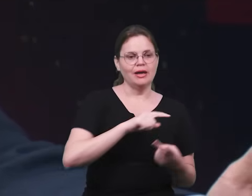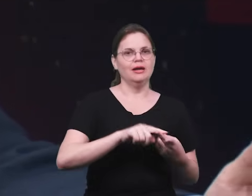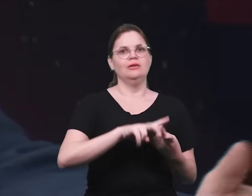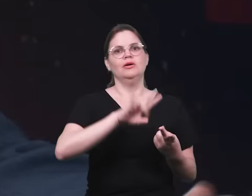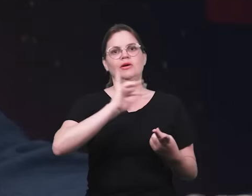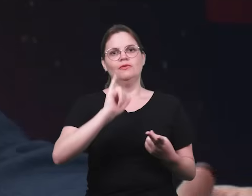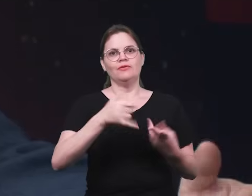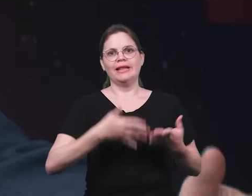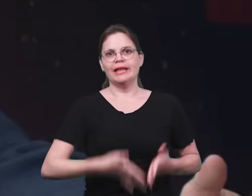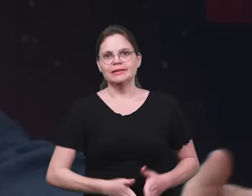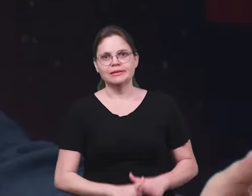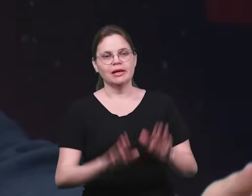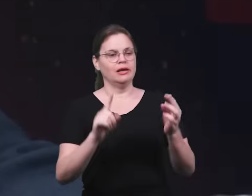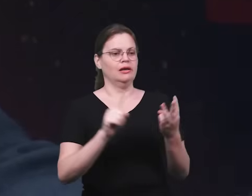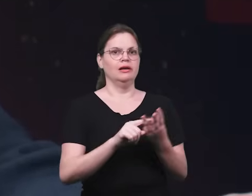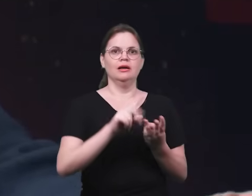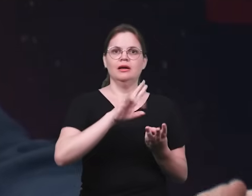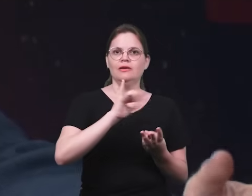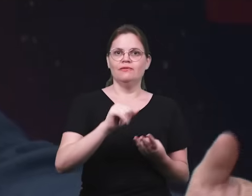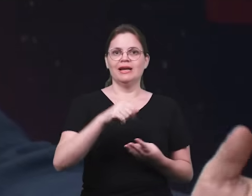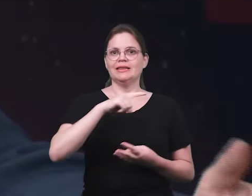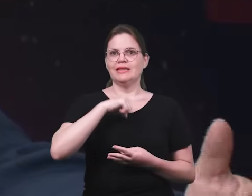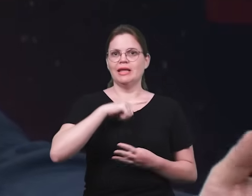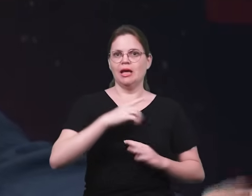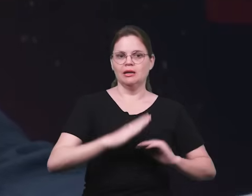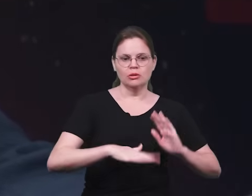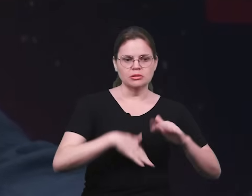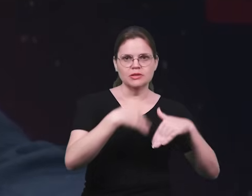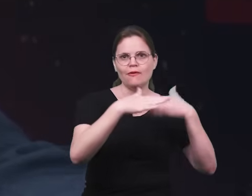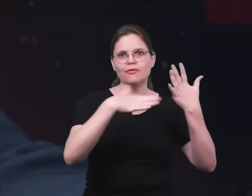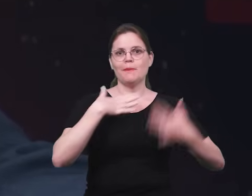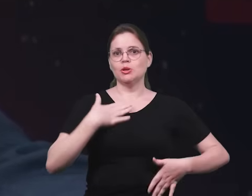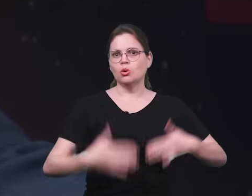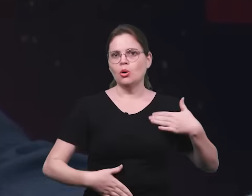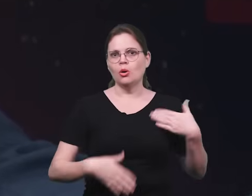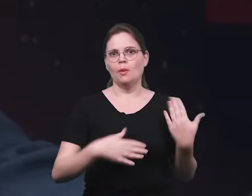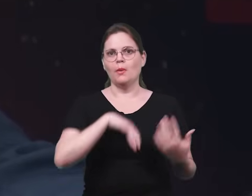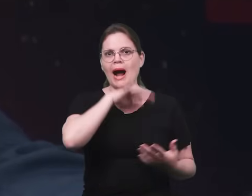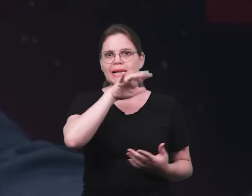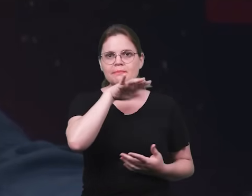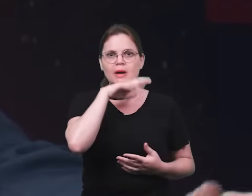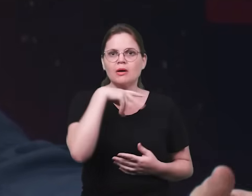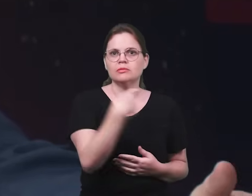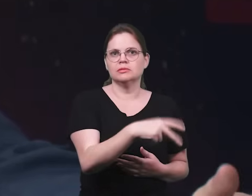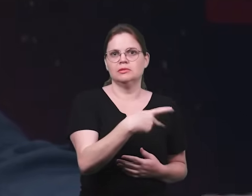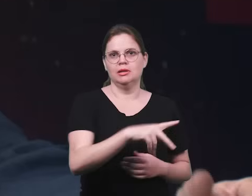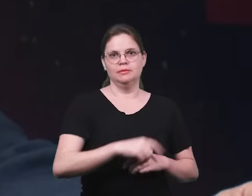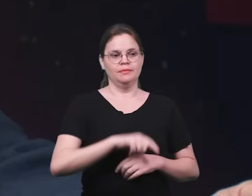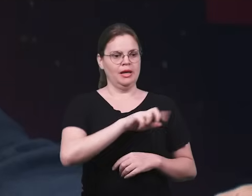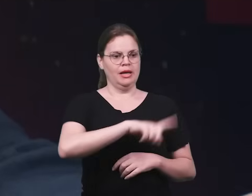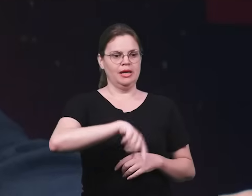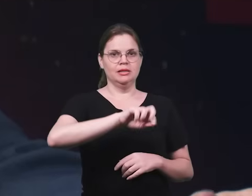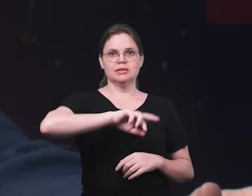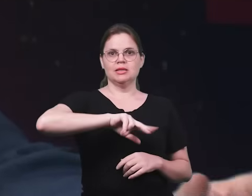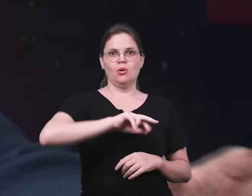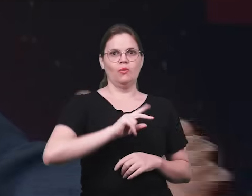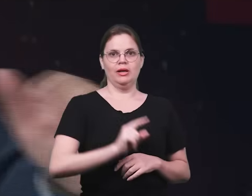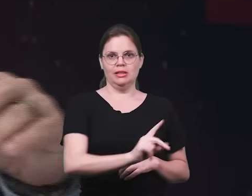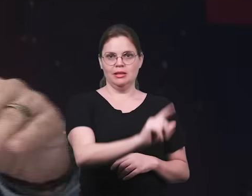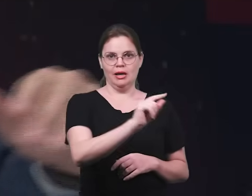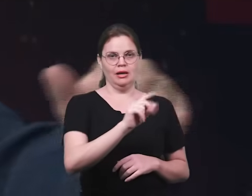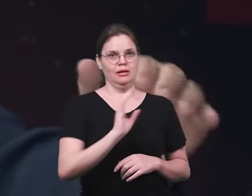vai envelhecer, vai perecer um dia. Então isso é o que o Senhor está dizendo assim para esses animais, né? Eles não vão ser eternos. O que vai